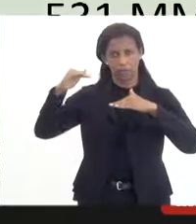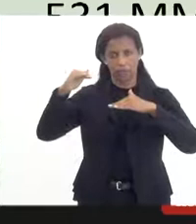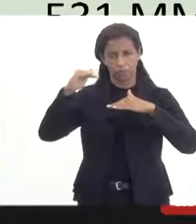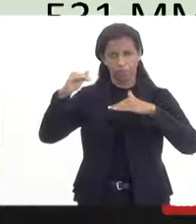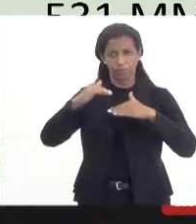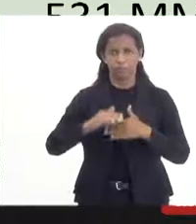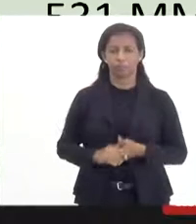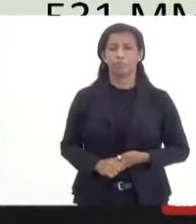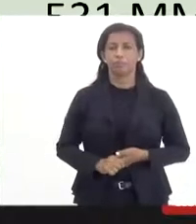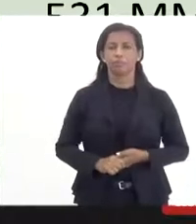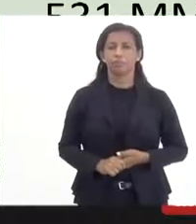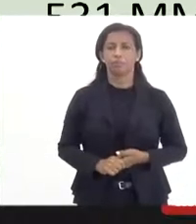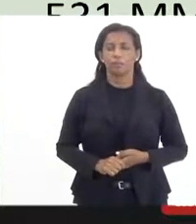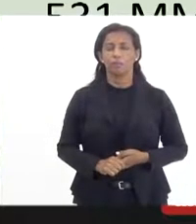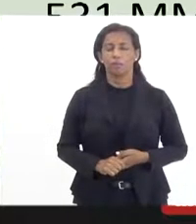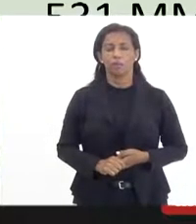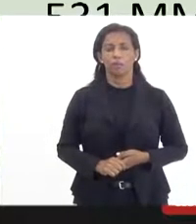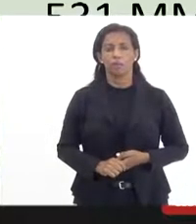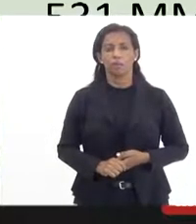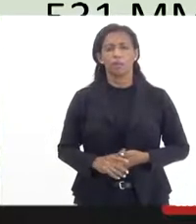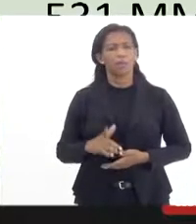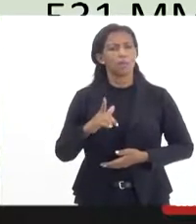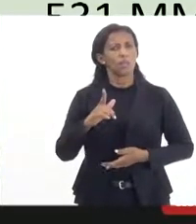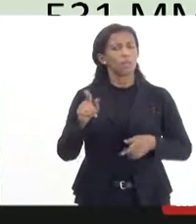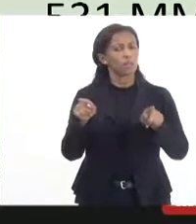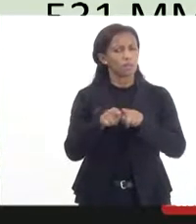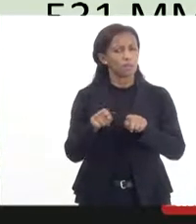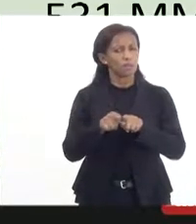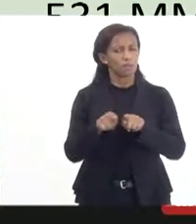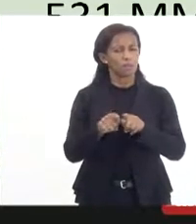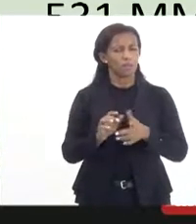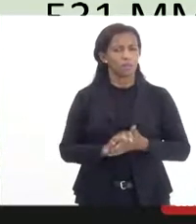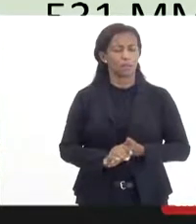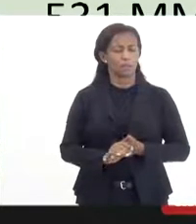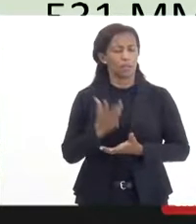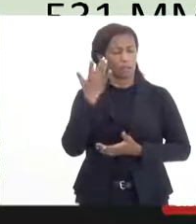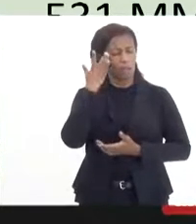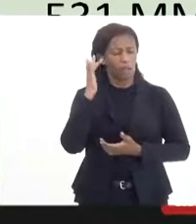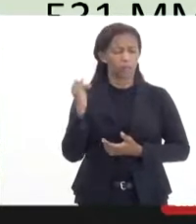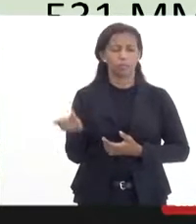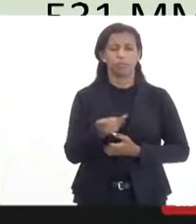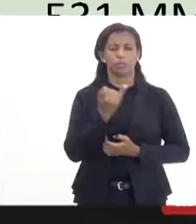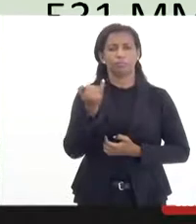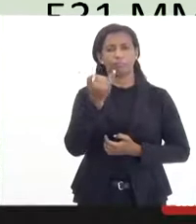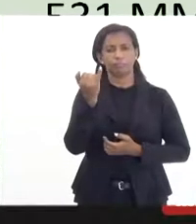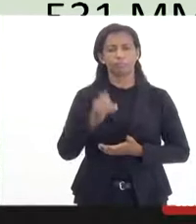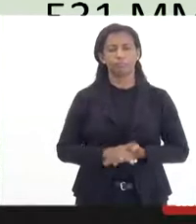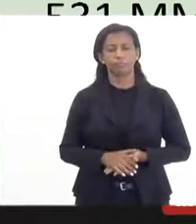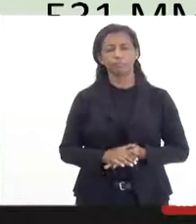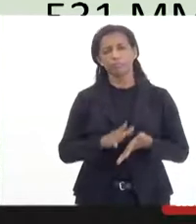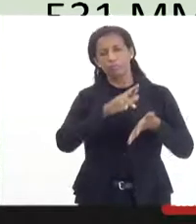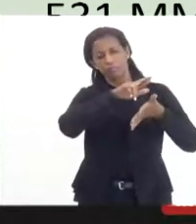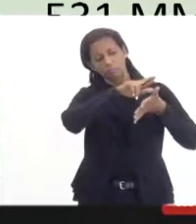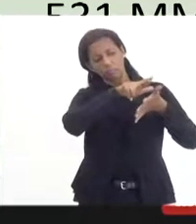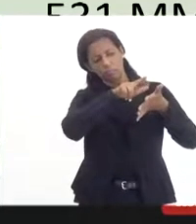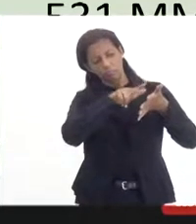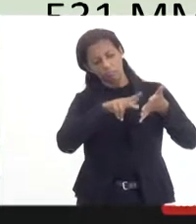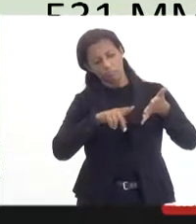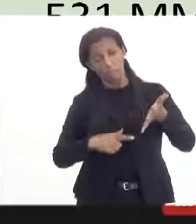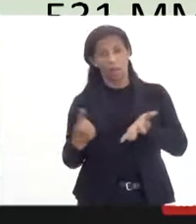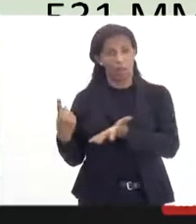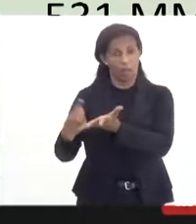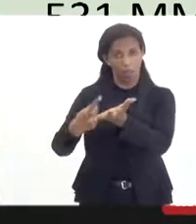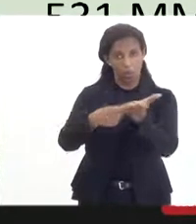Muito bem, tivemos também, deputado, eu trago aqui porque julgo importante, diversas situações de